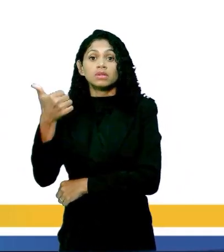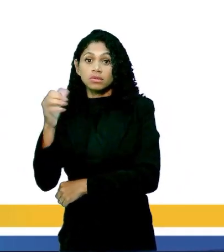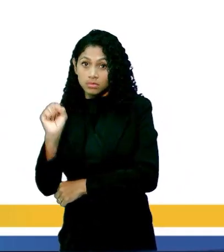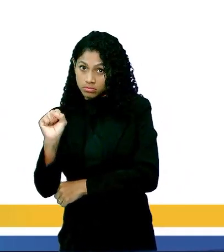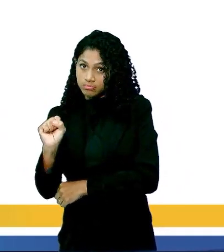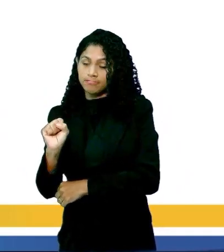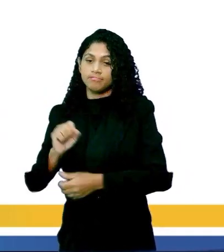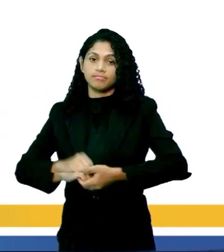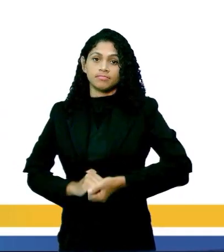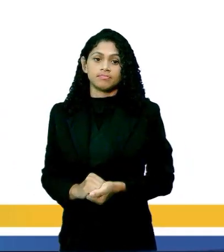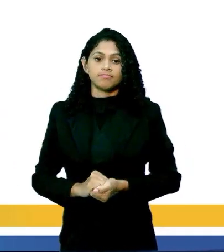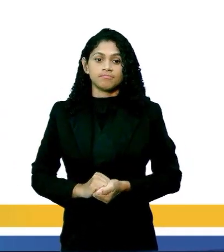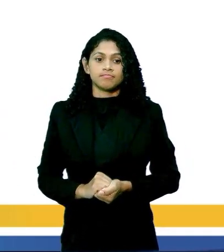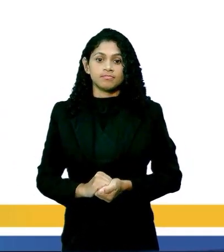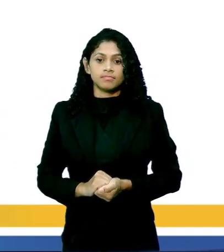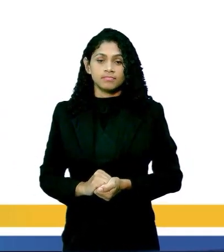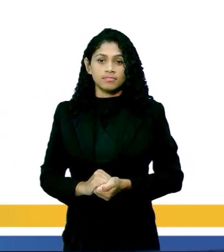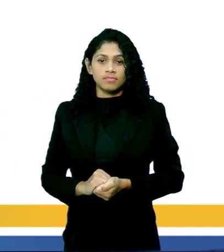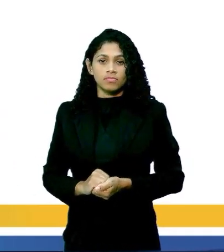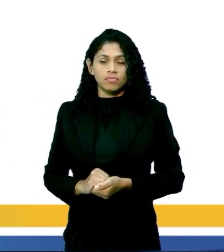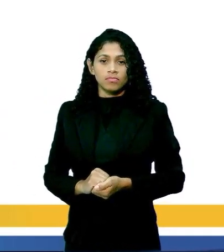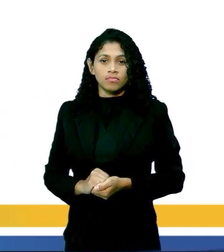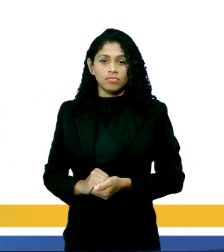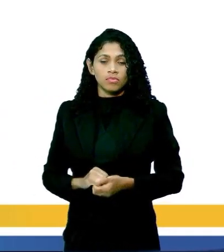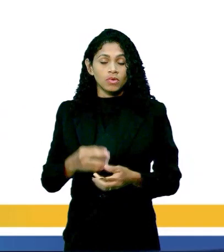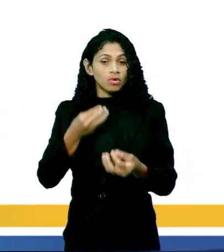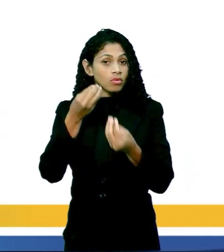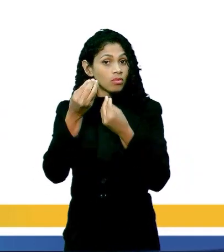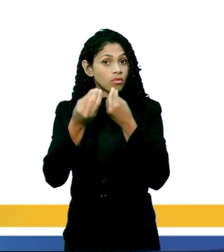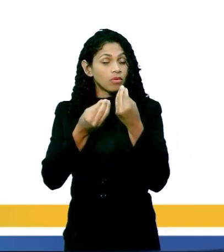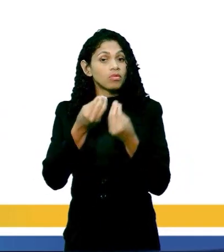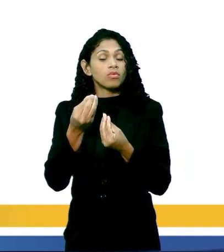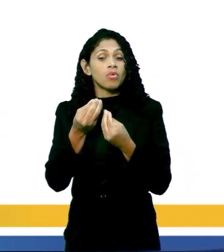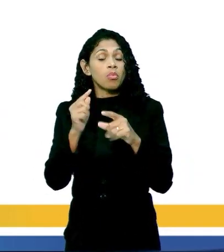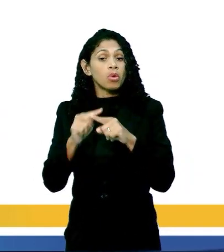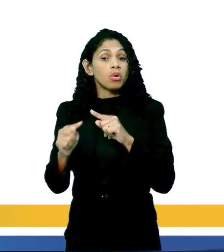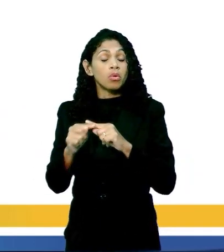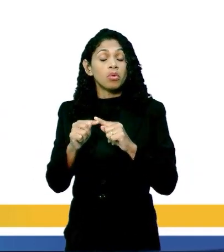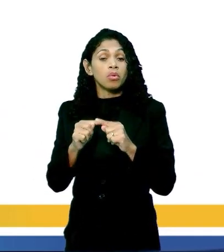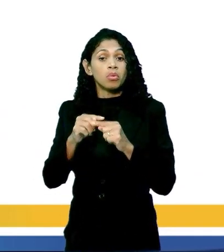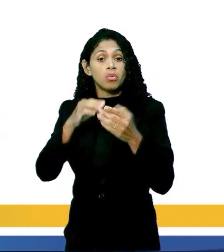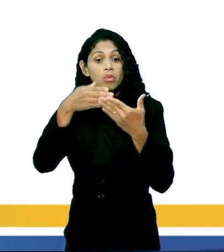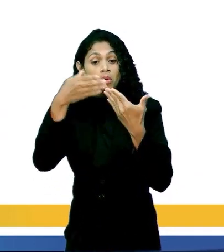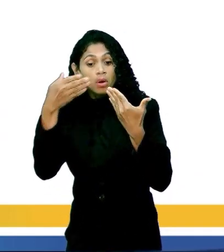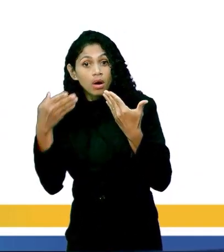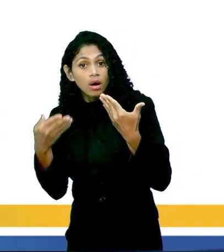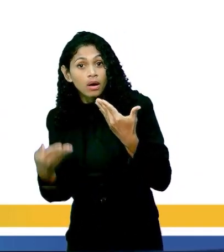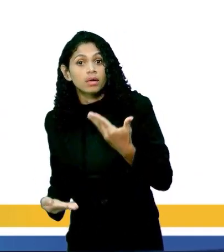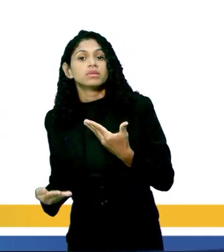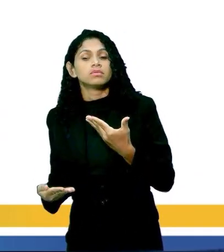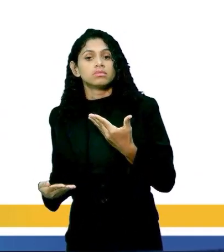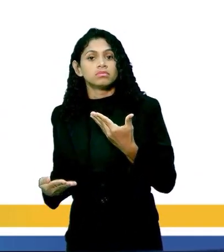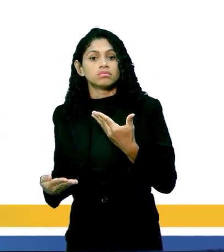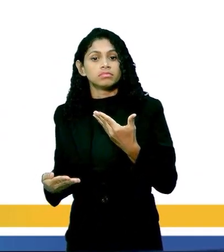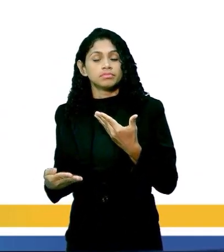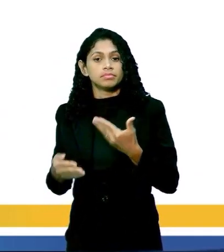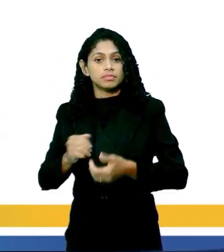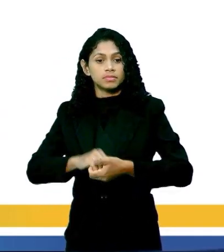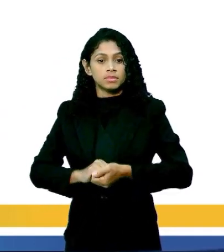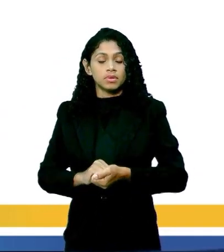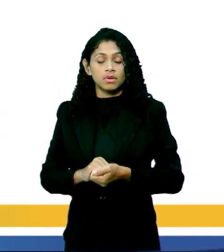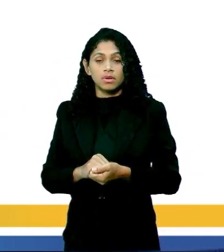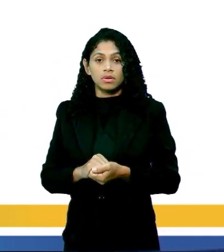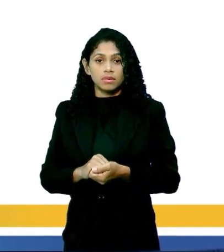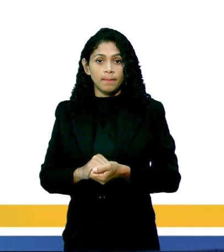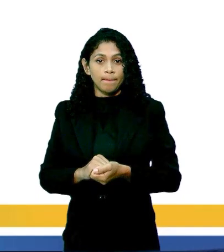pode observar que, como esse corpo ele está caindo com aceleração constante, esse corpo ele parte